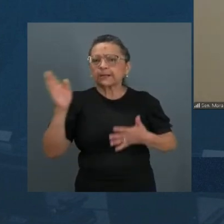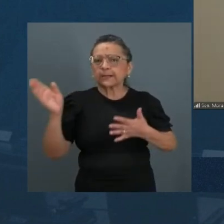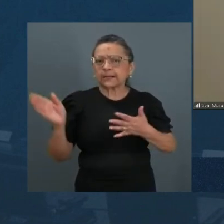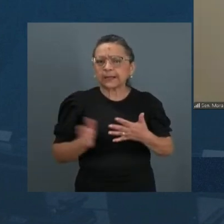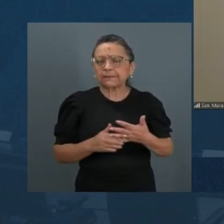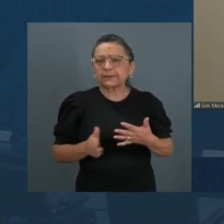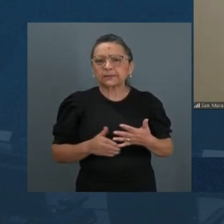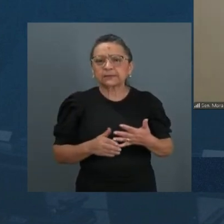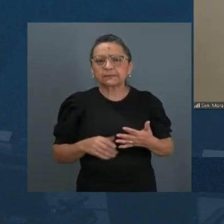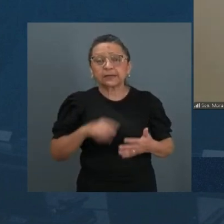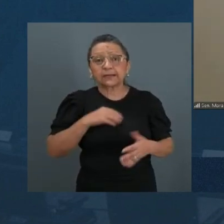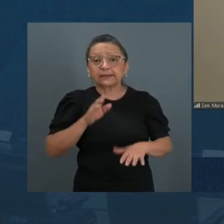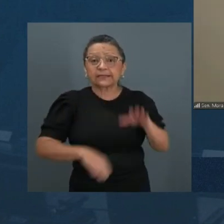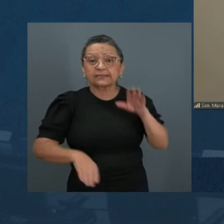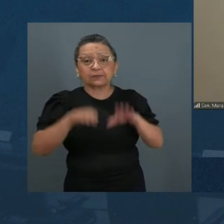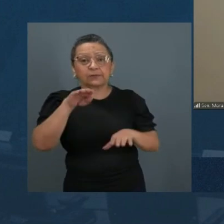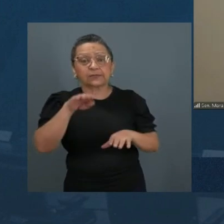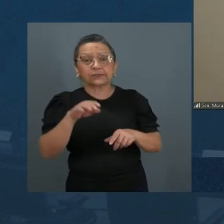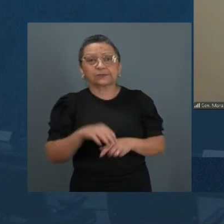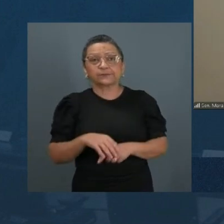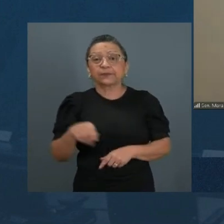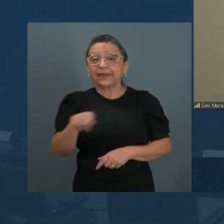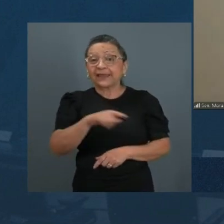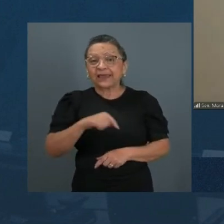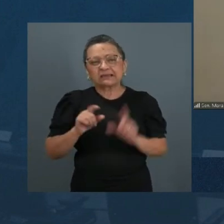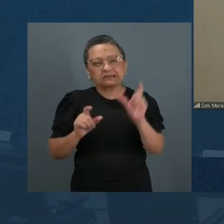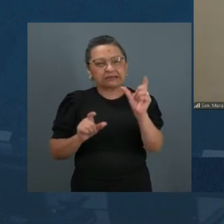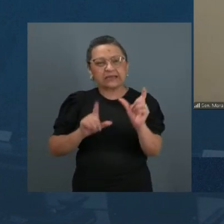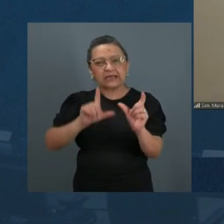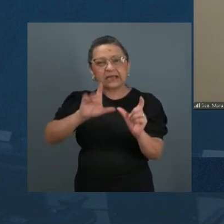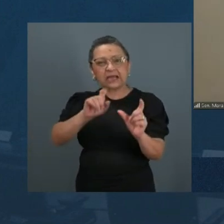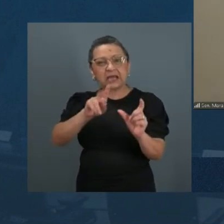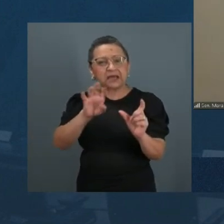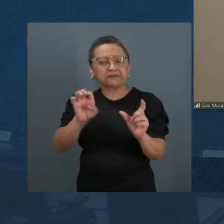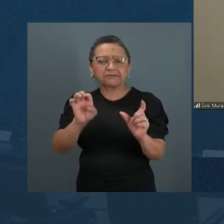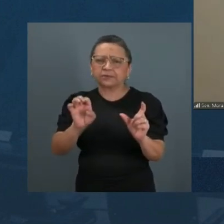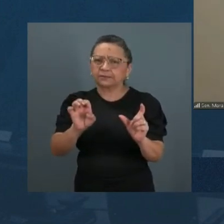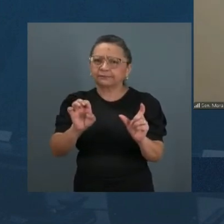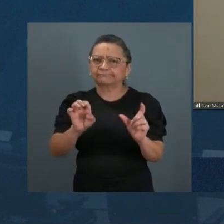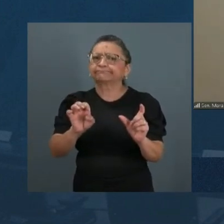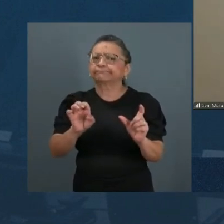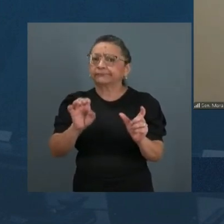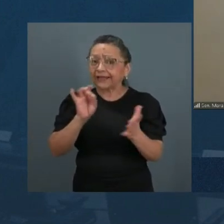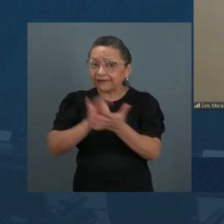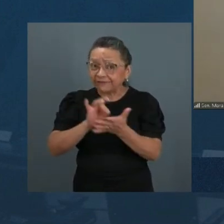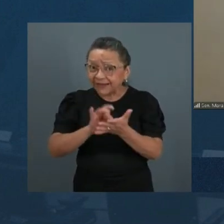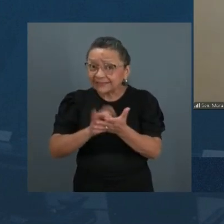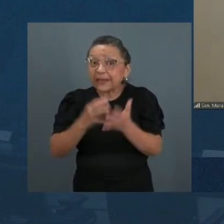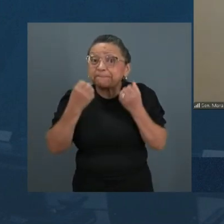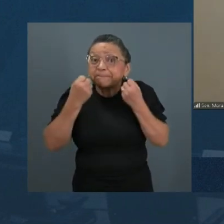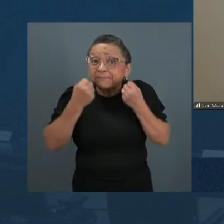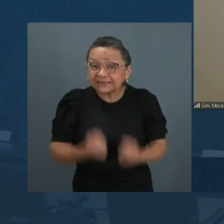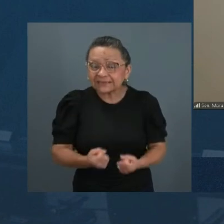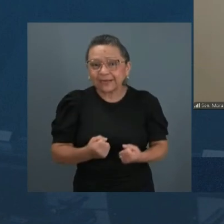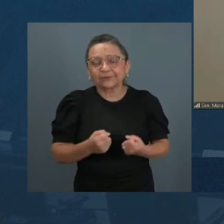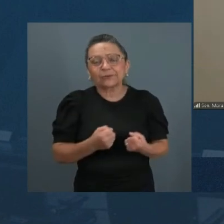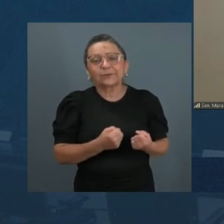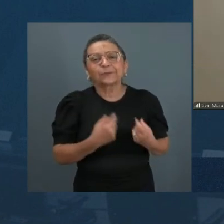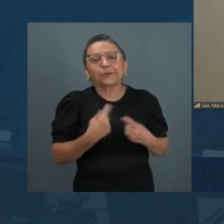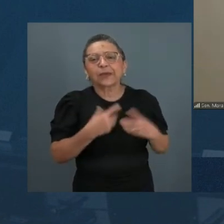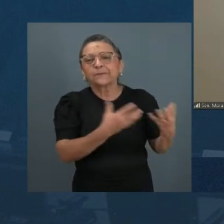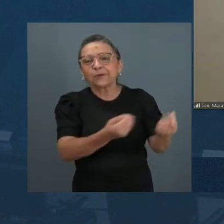capacitismo, para a desigualdade. Esse leve, ele é muito pesado. E para muita gente em nosso